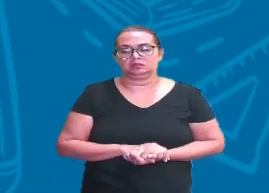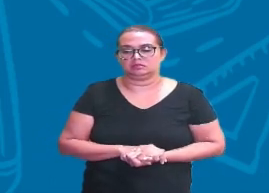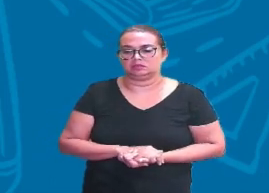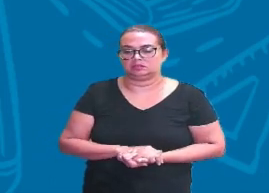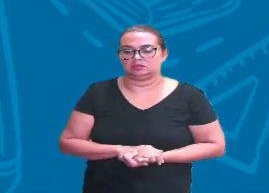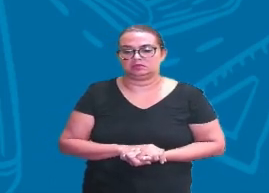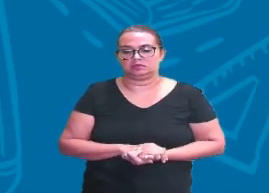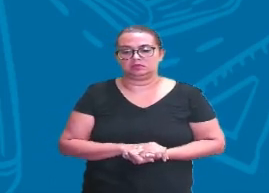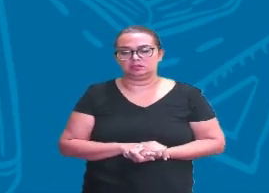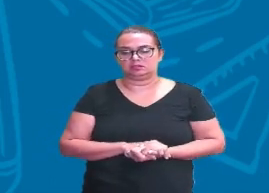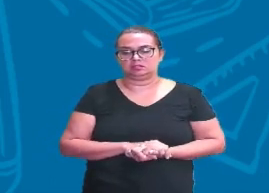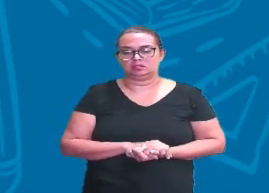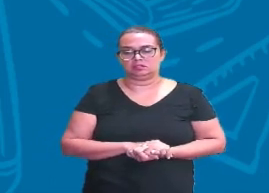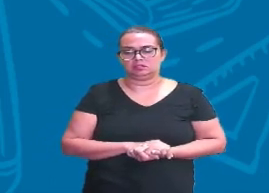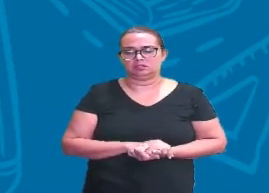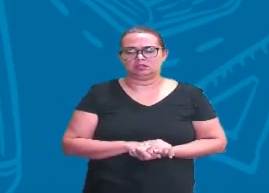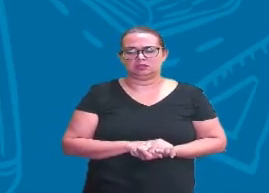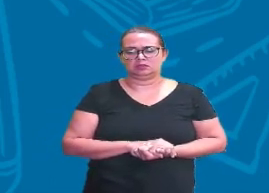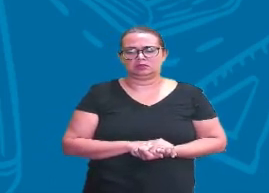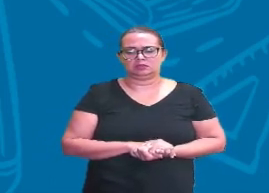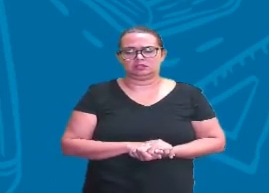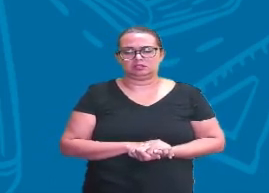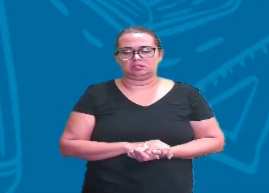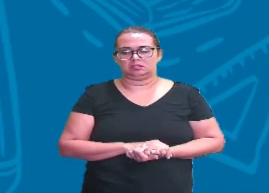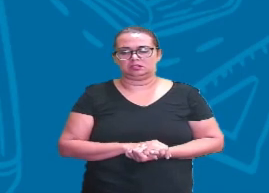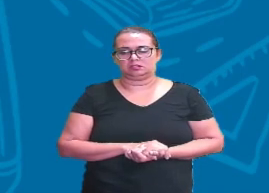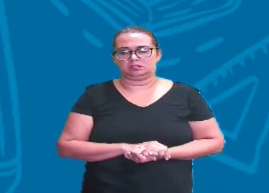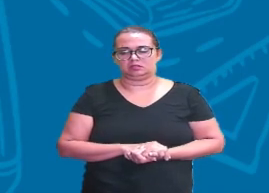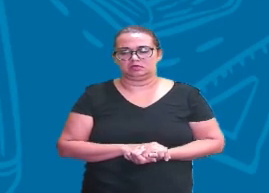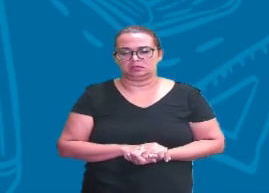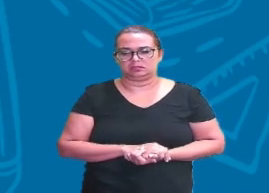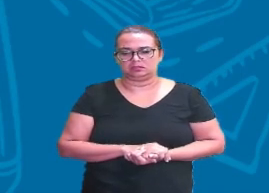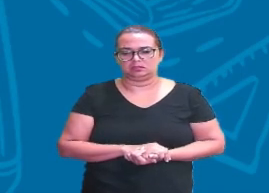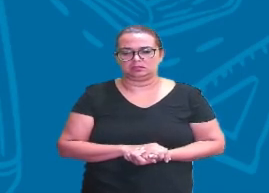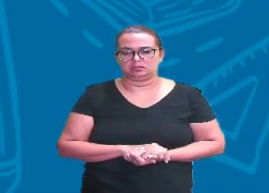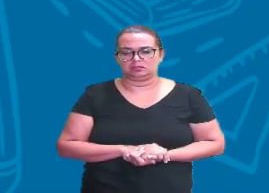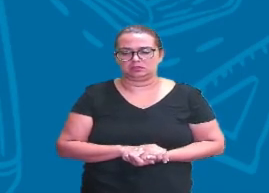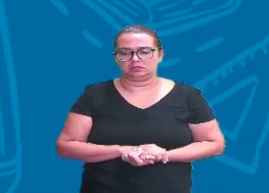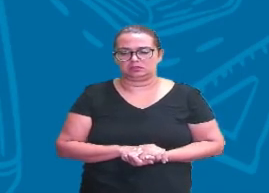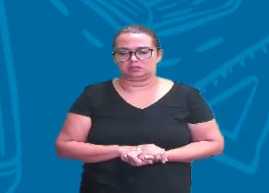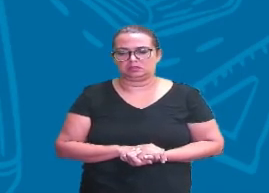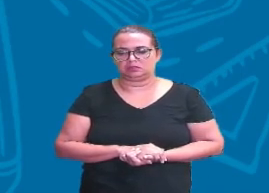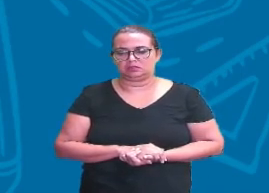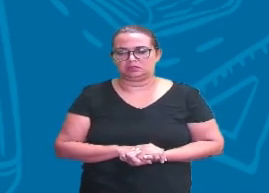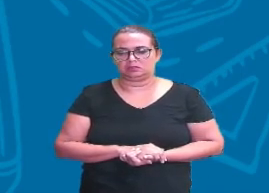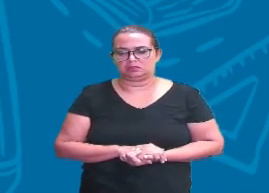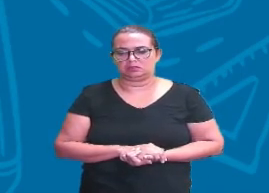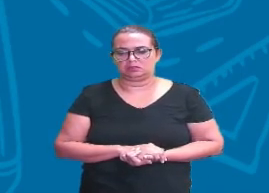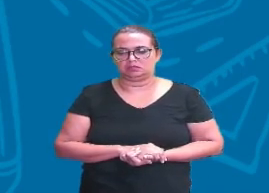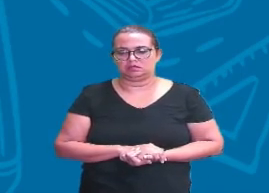parecida. Em Júpiter já é 24, você fica mais pesado lá em